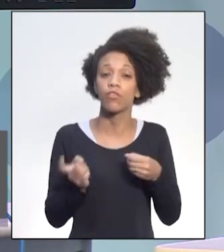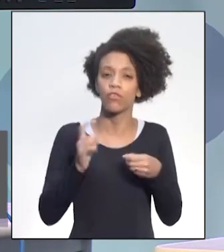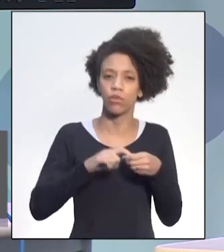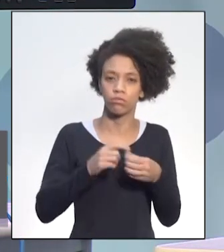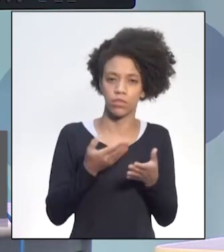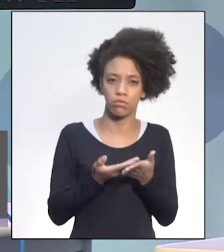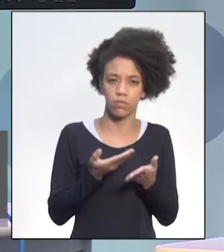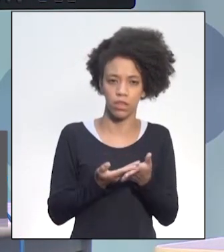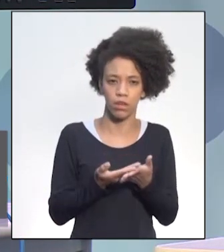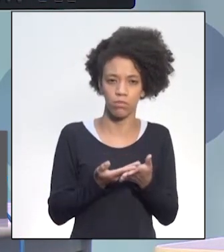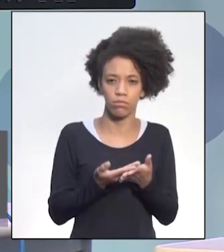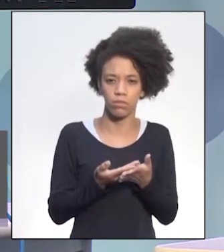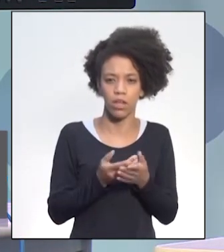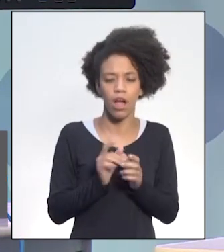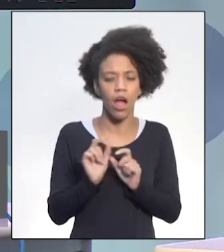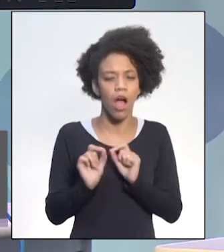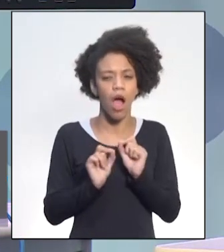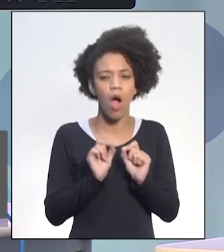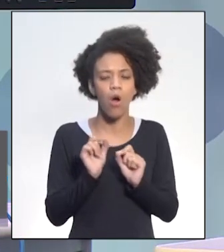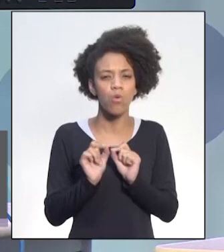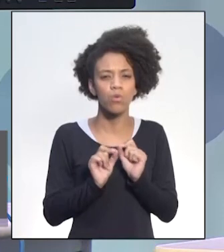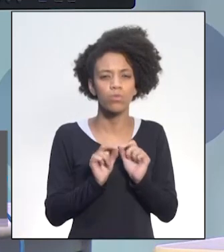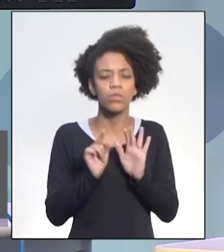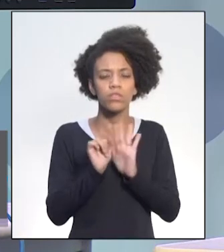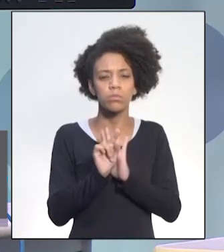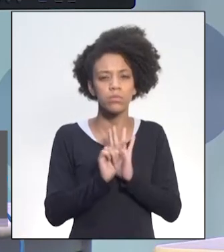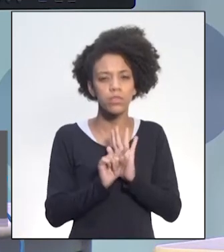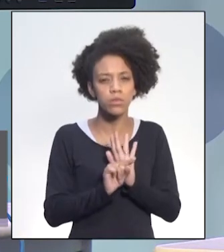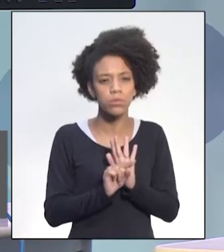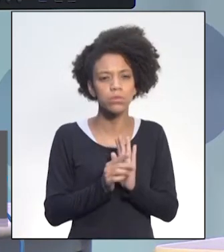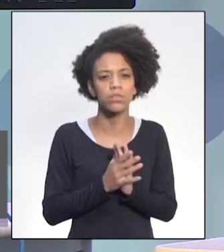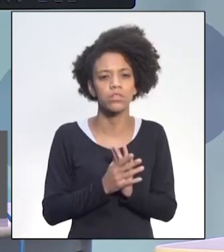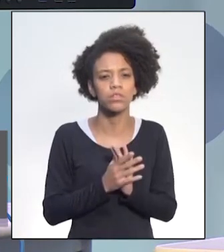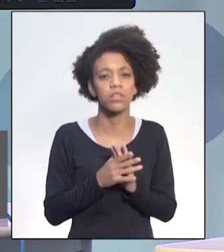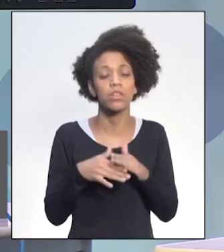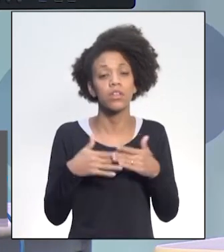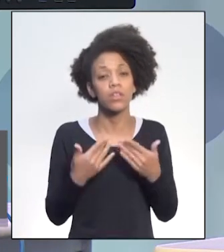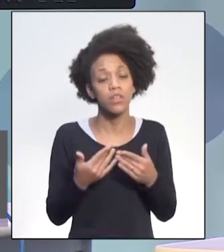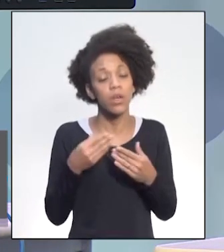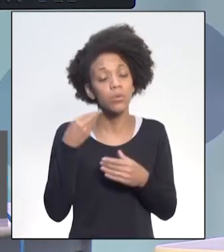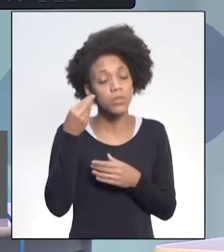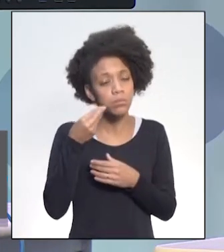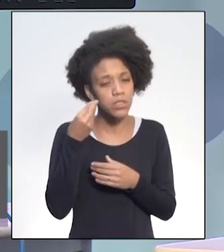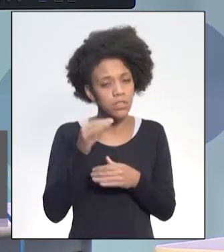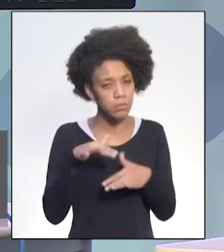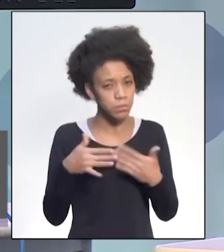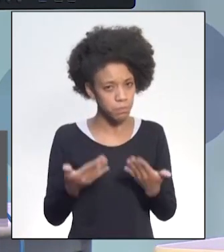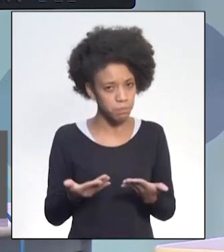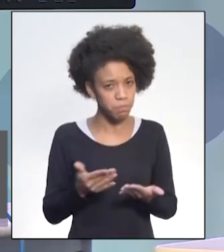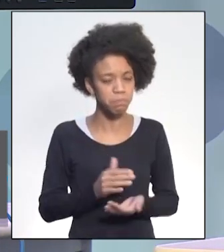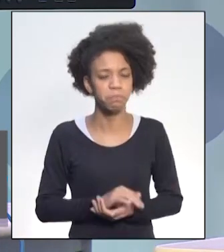vamos fazer algumas perguntinhas, né, referente a esse experimento. Vamos lá, então?